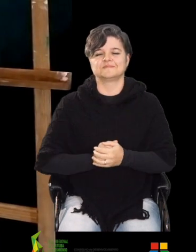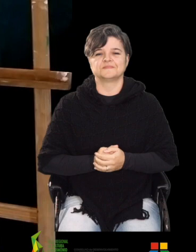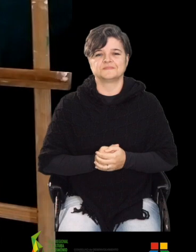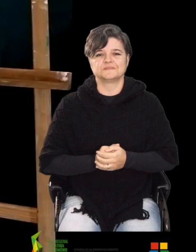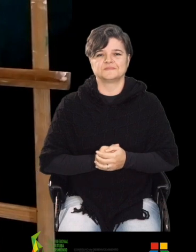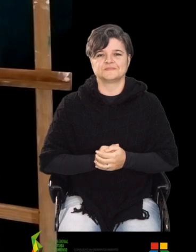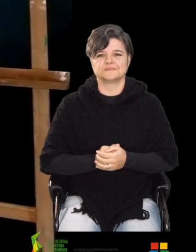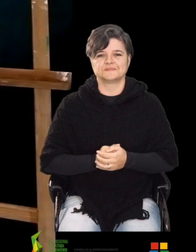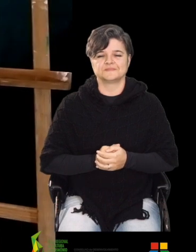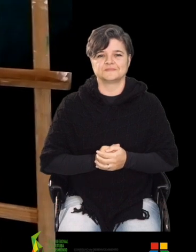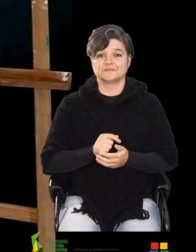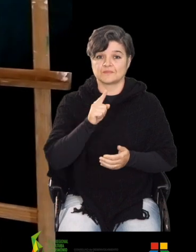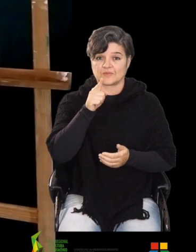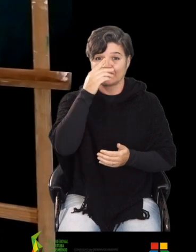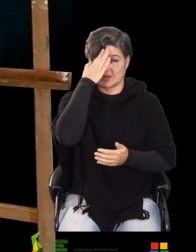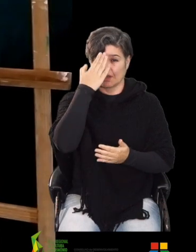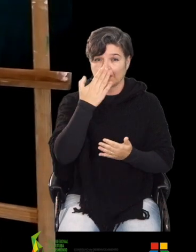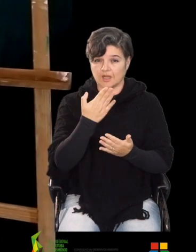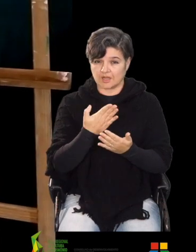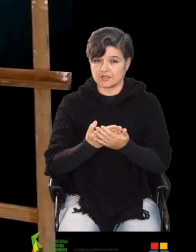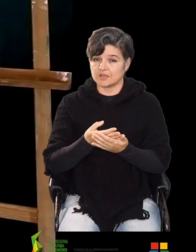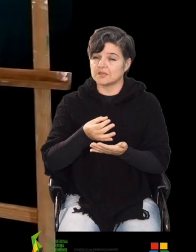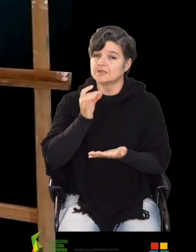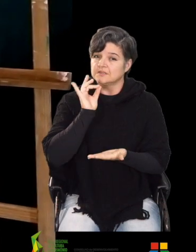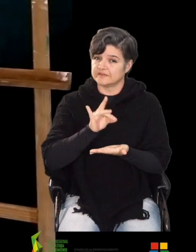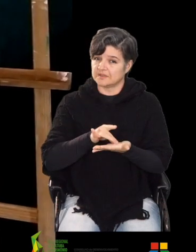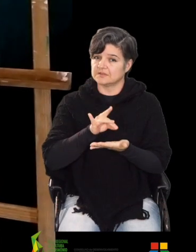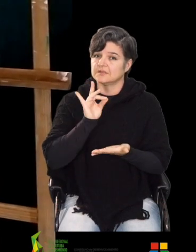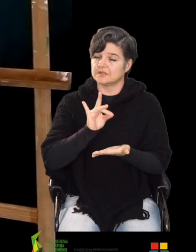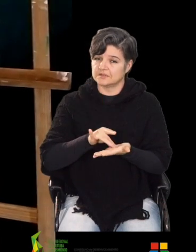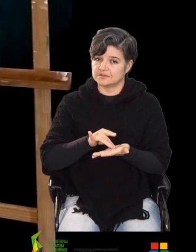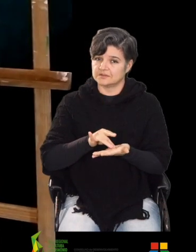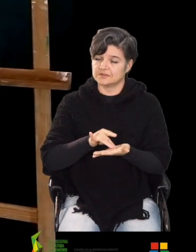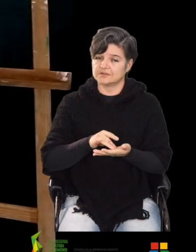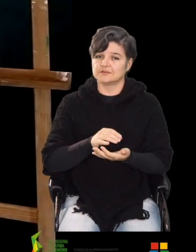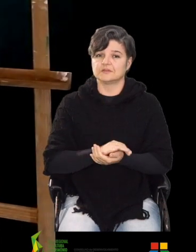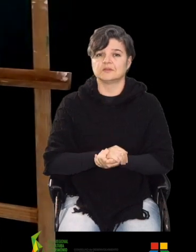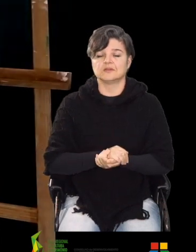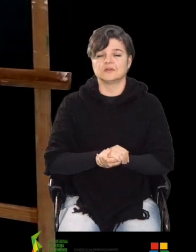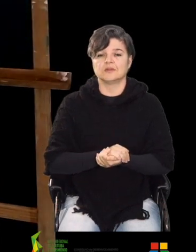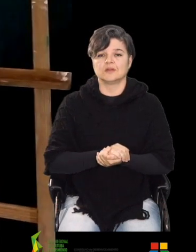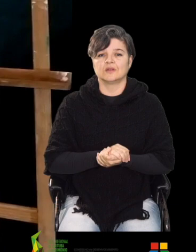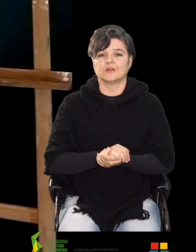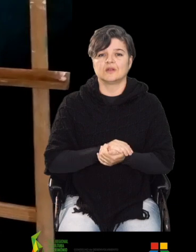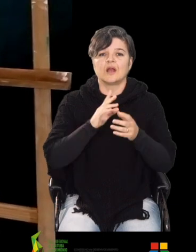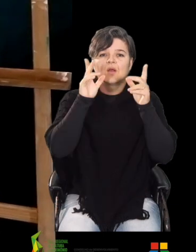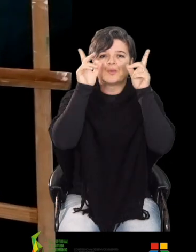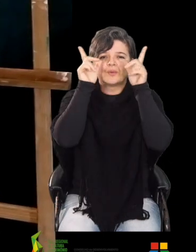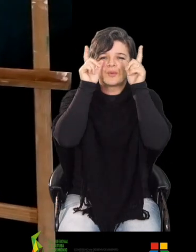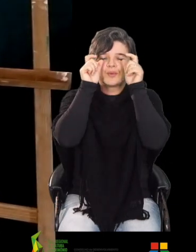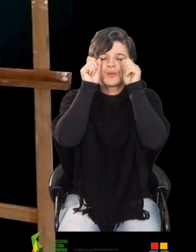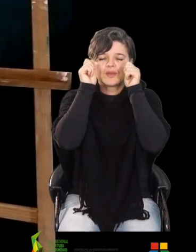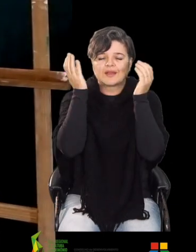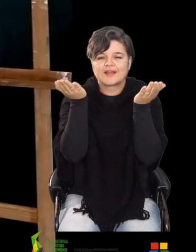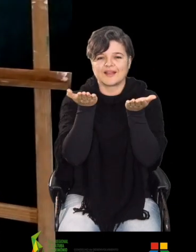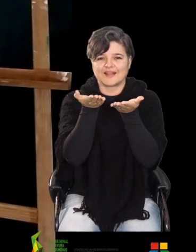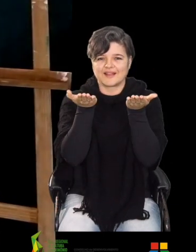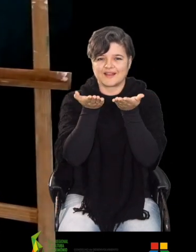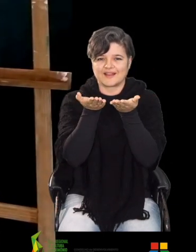se você é alguém que acredita bom então festas horas comigo